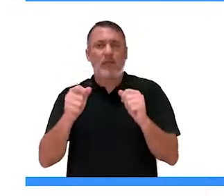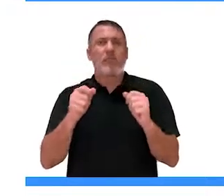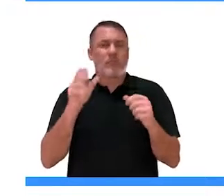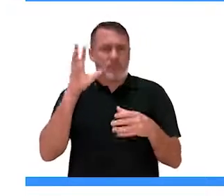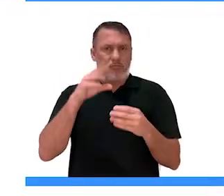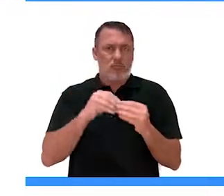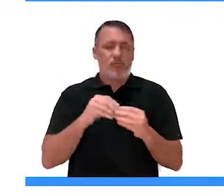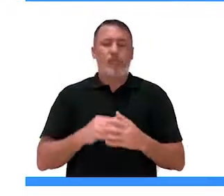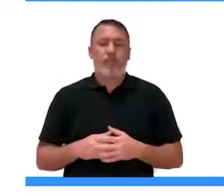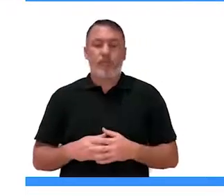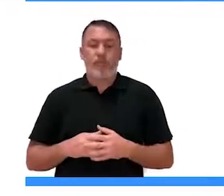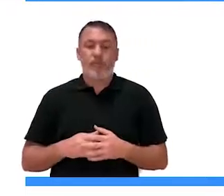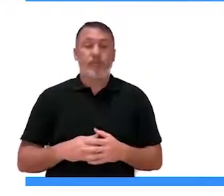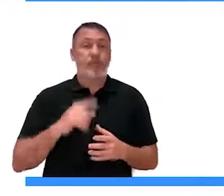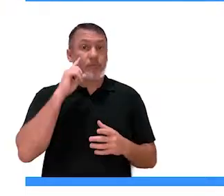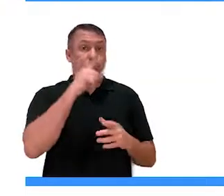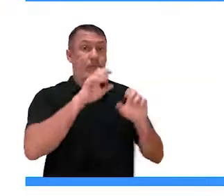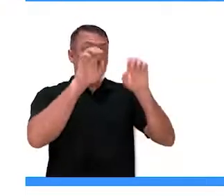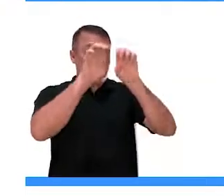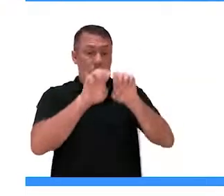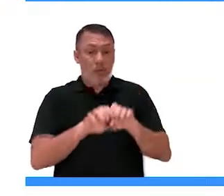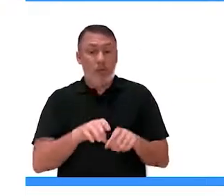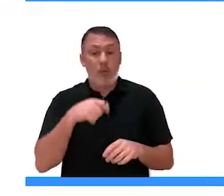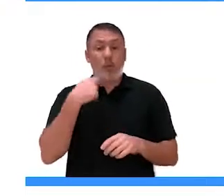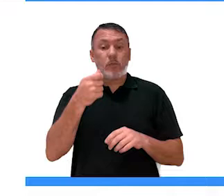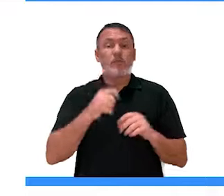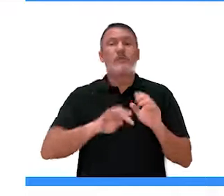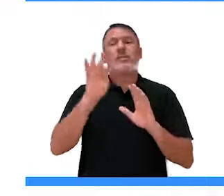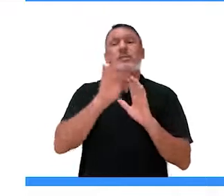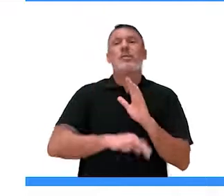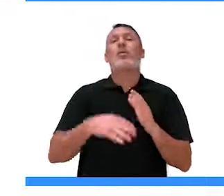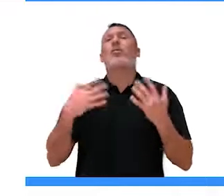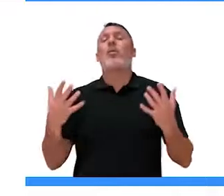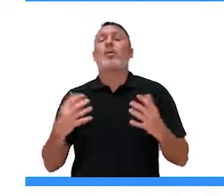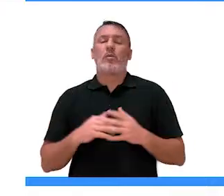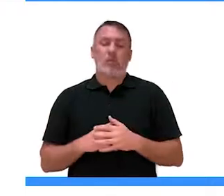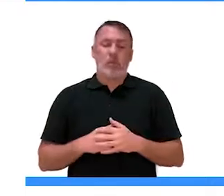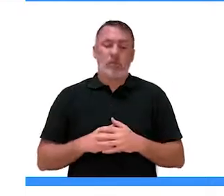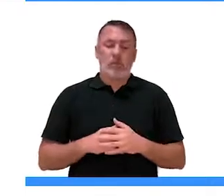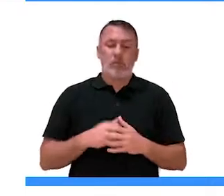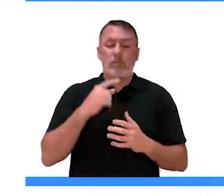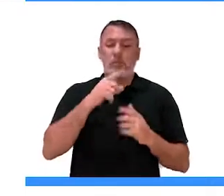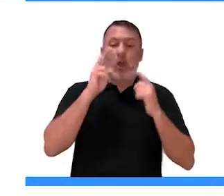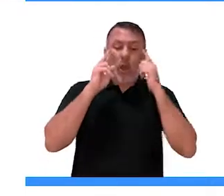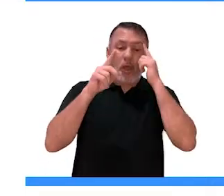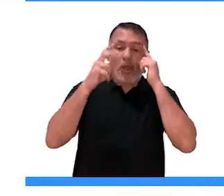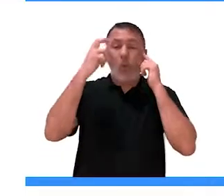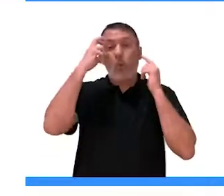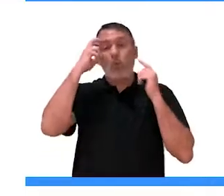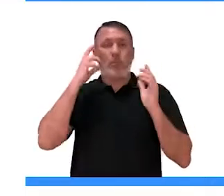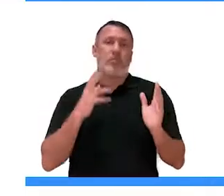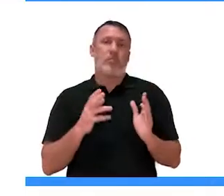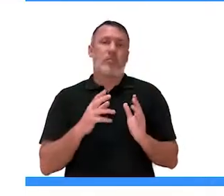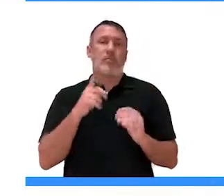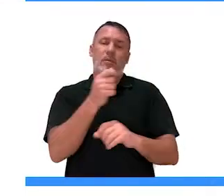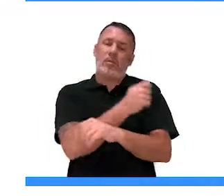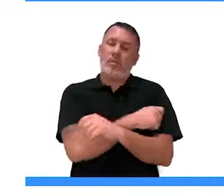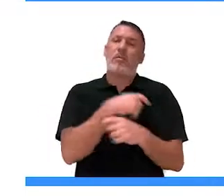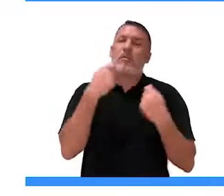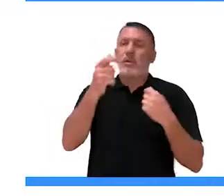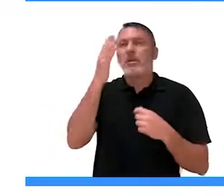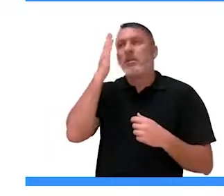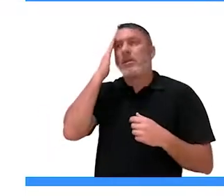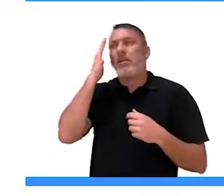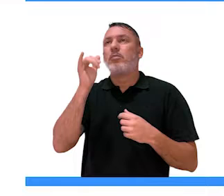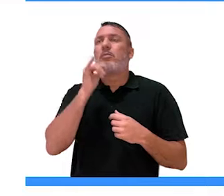linguística, estude lá. Essa estrutura caracteriza-se pelo... Aí, gente, a pergunta é estrutural. O aluno,